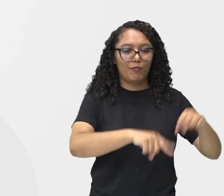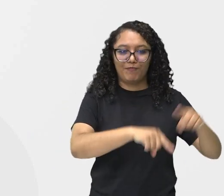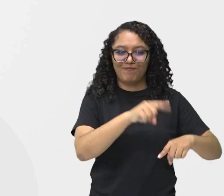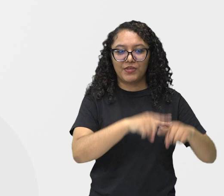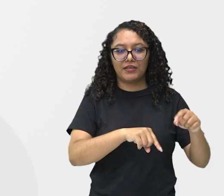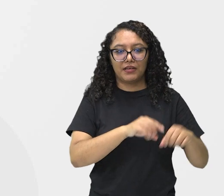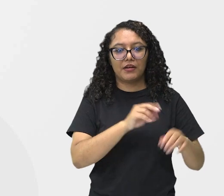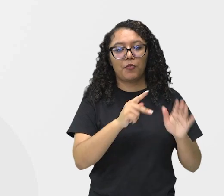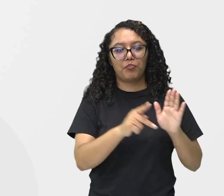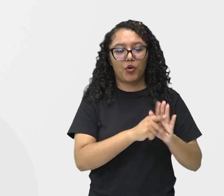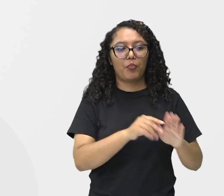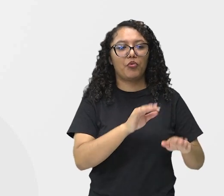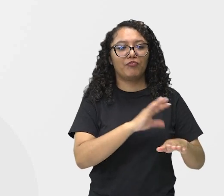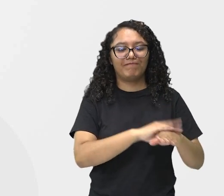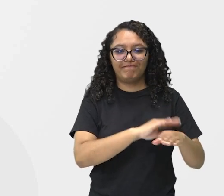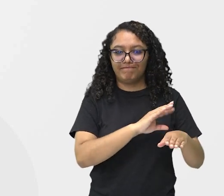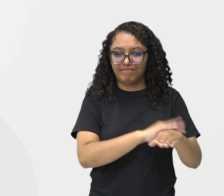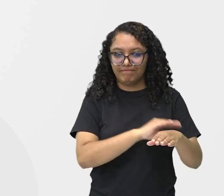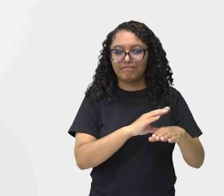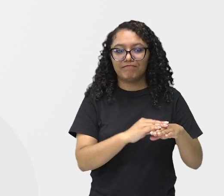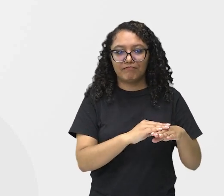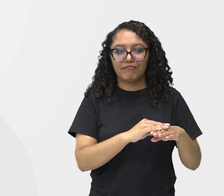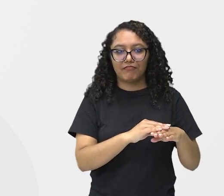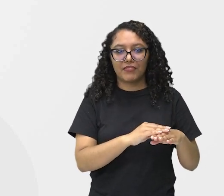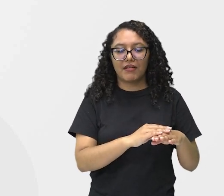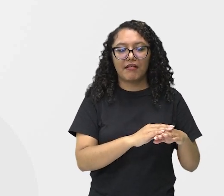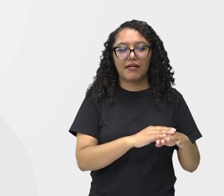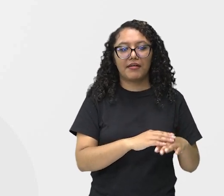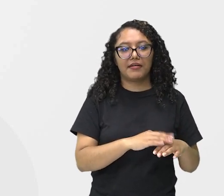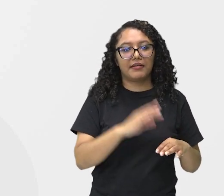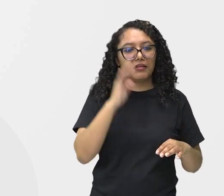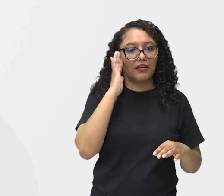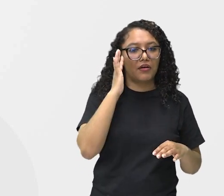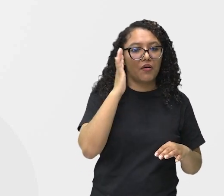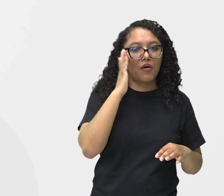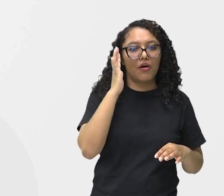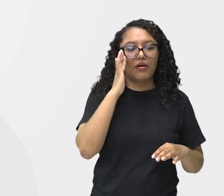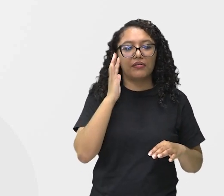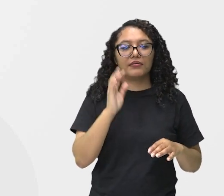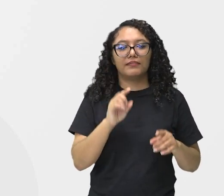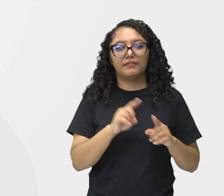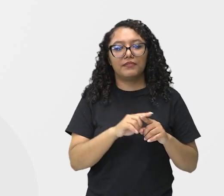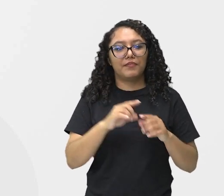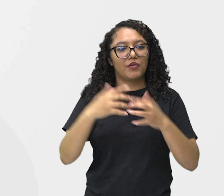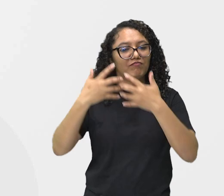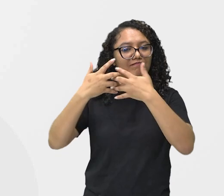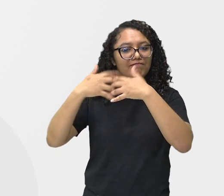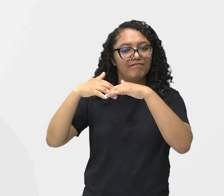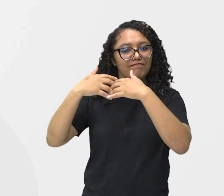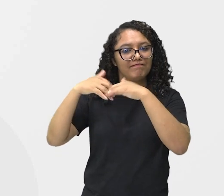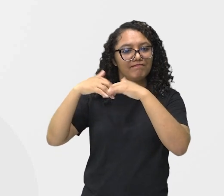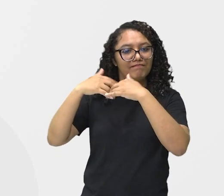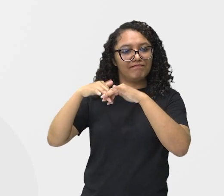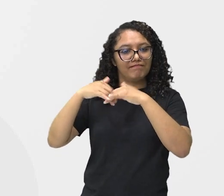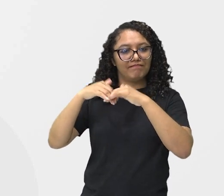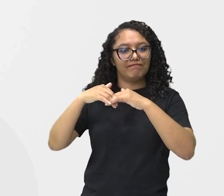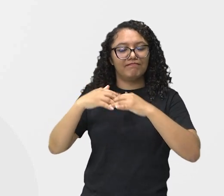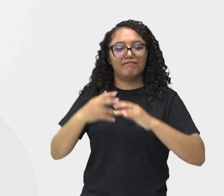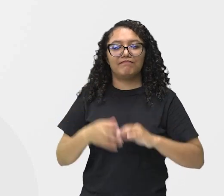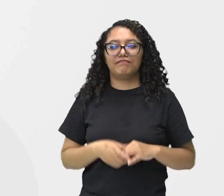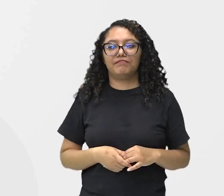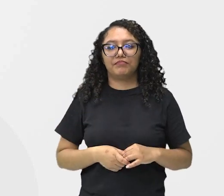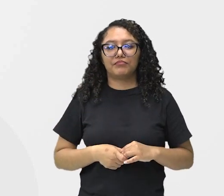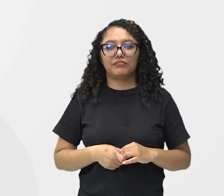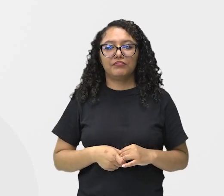natureza metafísica e puramente teórica e racional. Como assim, professora? Teórica